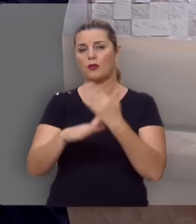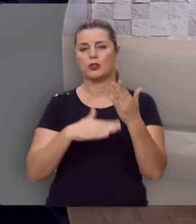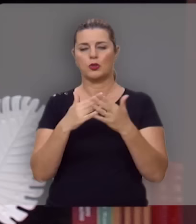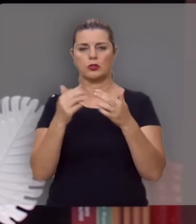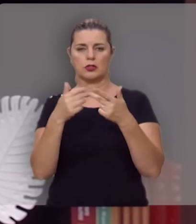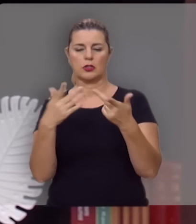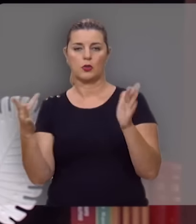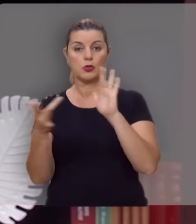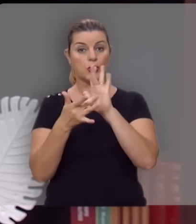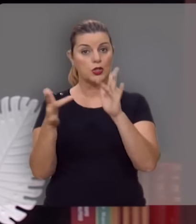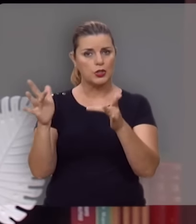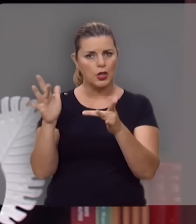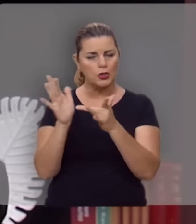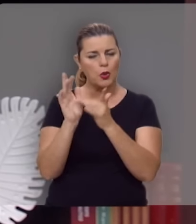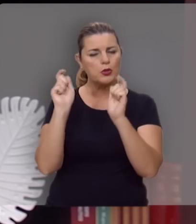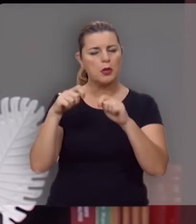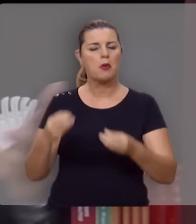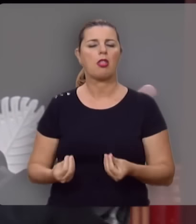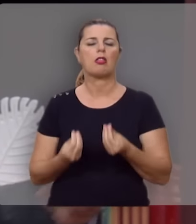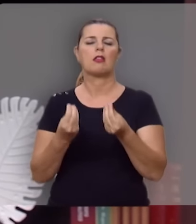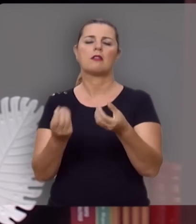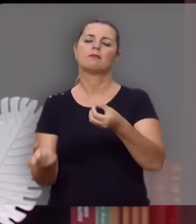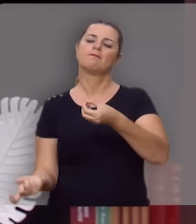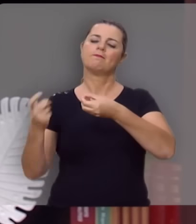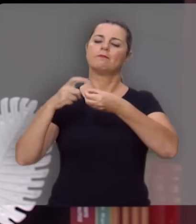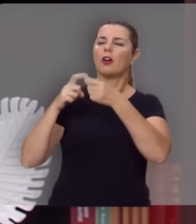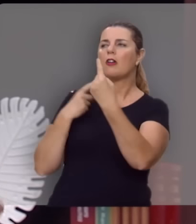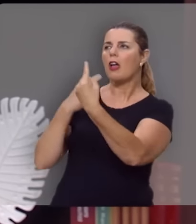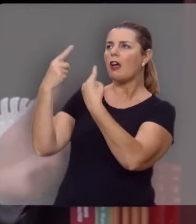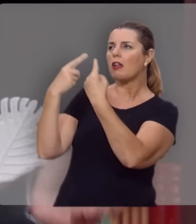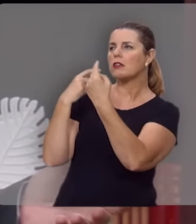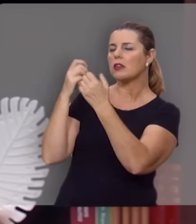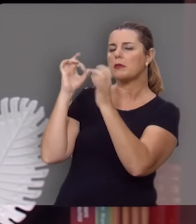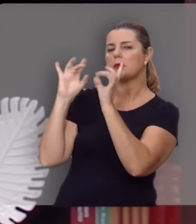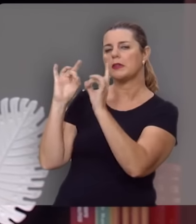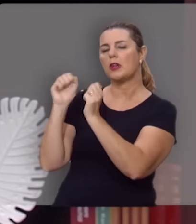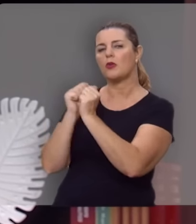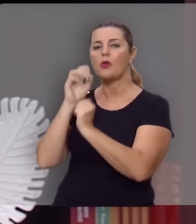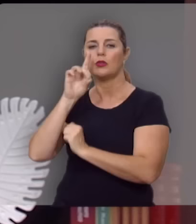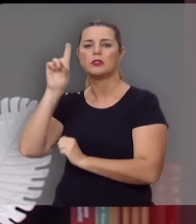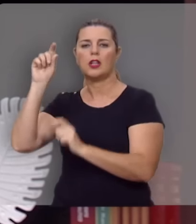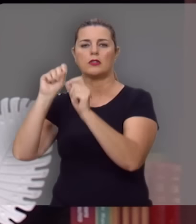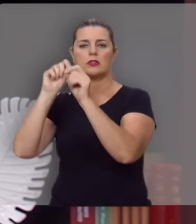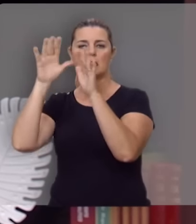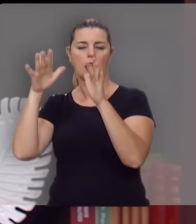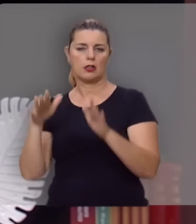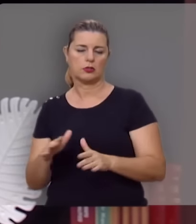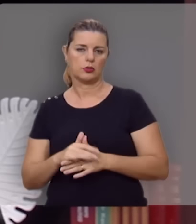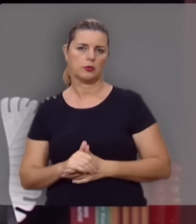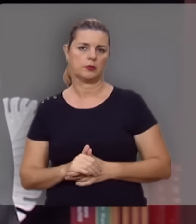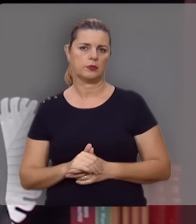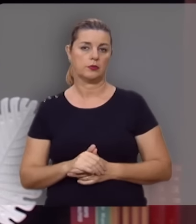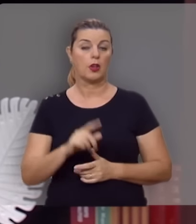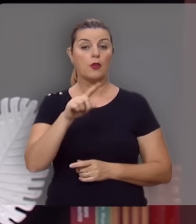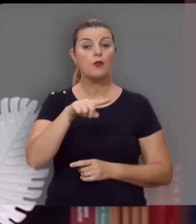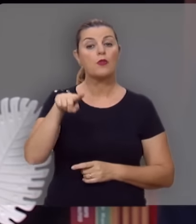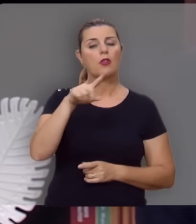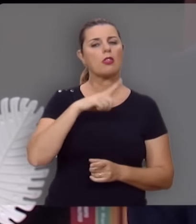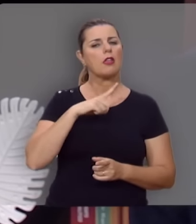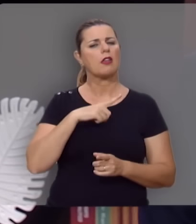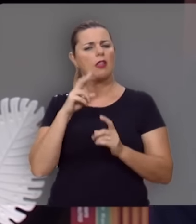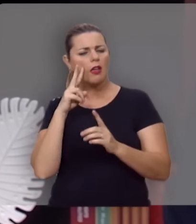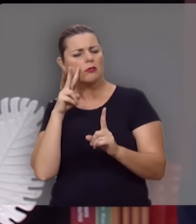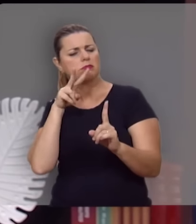esse Jesus que pode nos trazer de volta para um relacionamento real com o Criador de todas as coisas. E você que tem